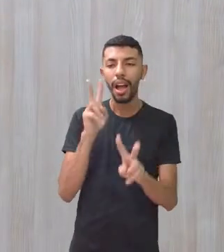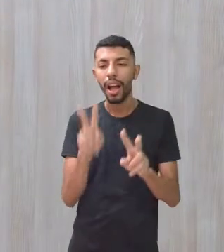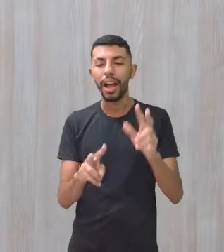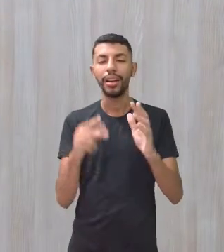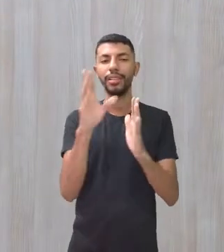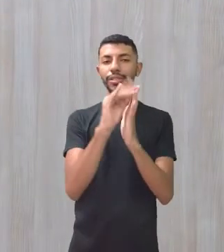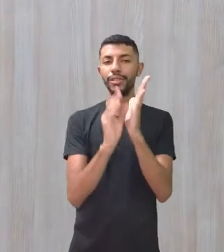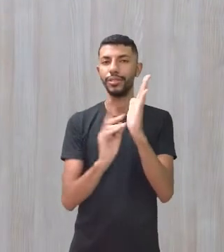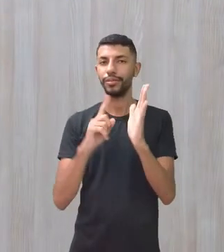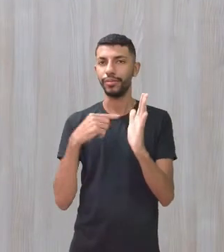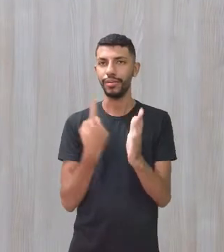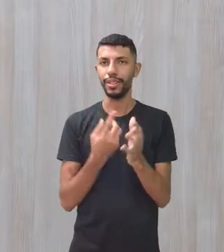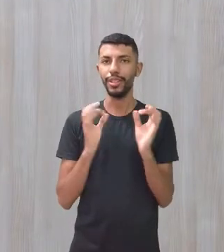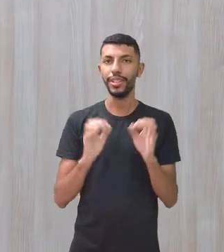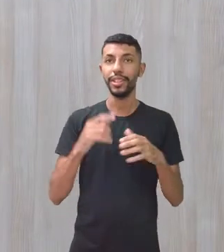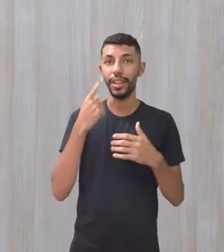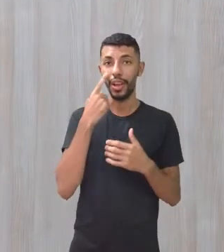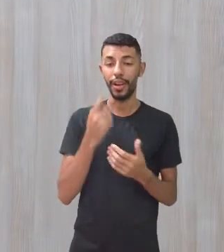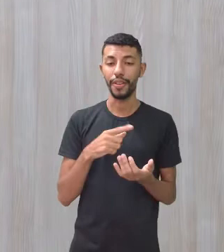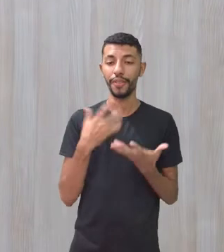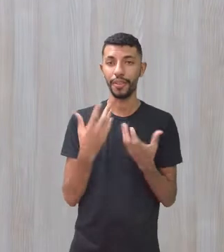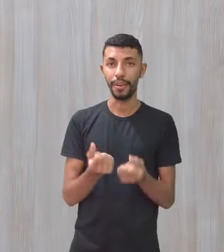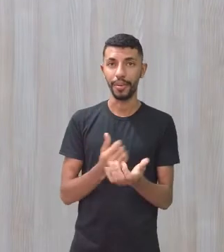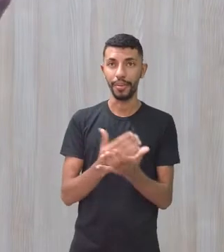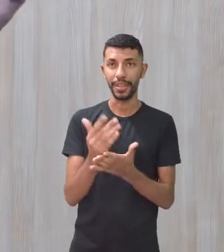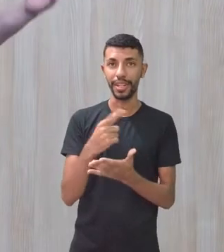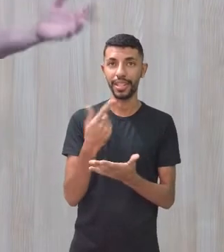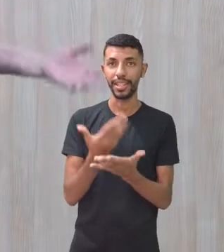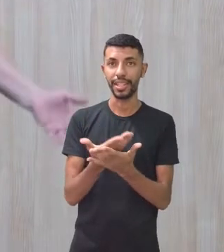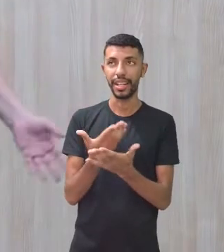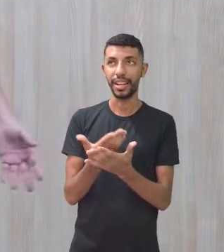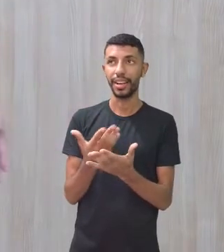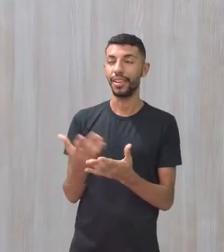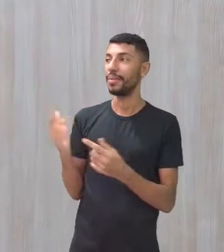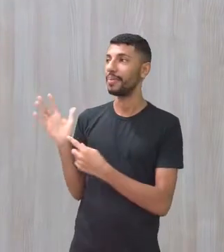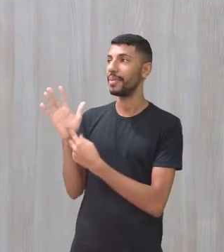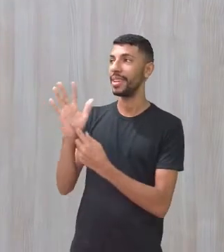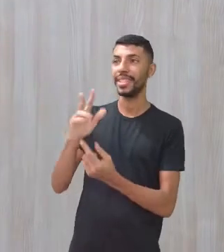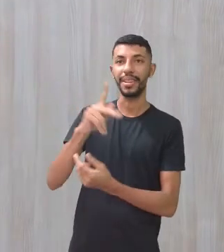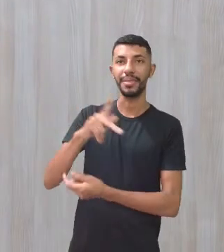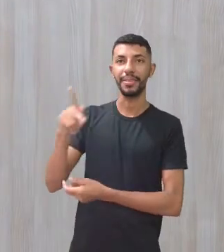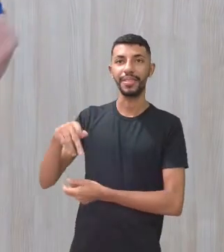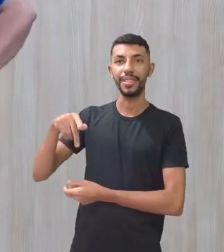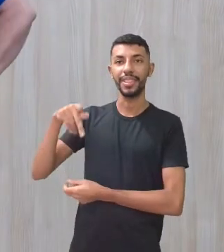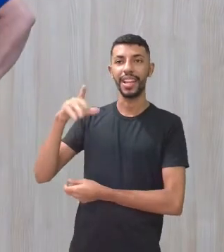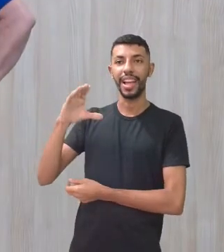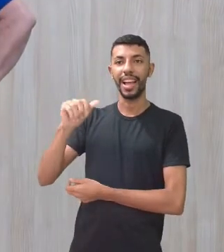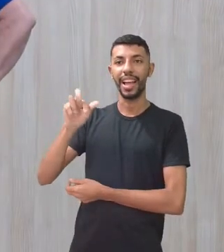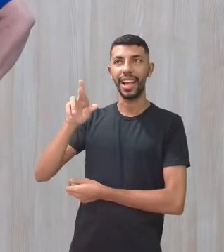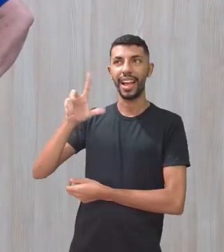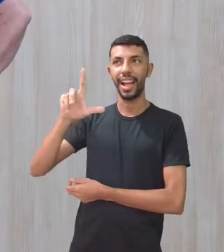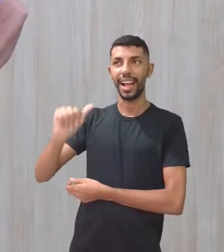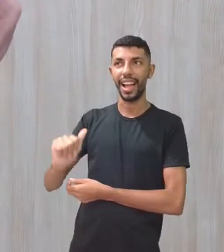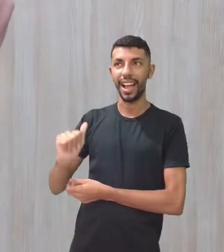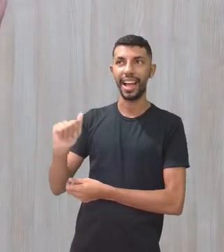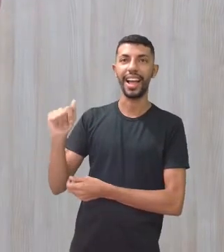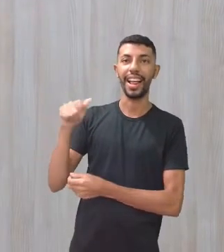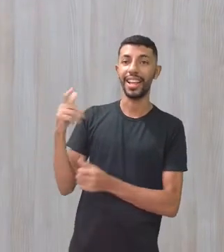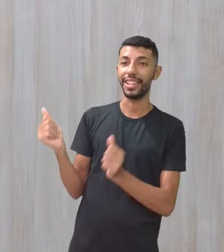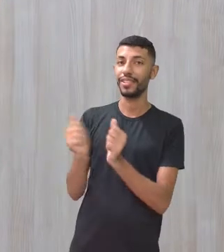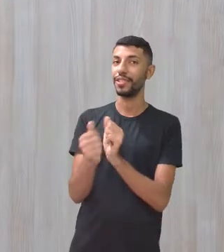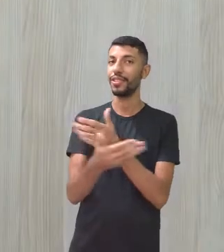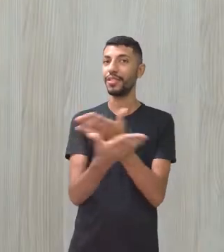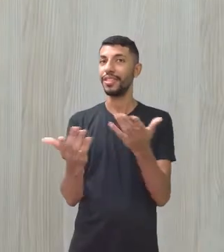começar a nossa aula? Para a gente começar a apresentar aqui a professora Carla, que estava com vocês e pensou que ia sextar. Olha,